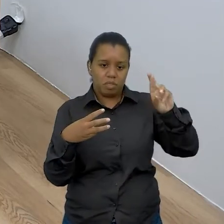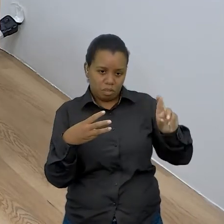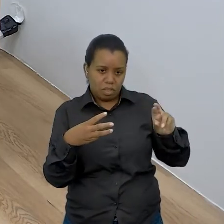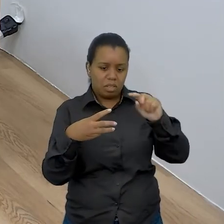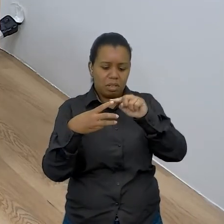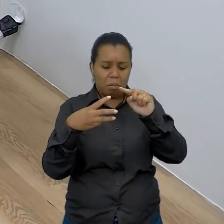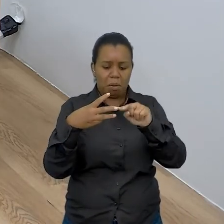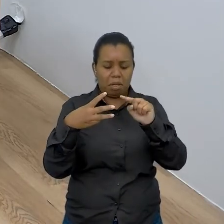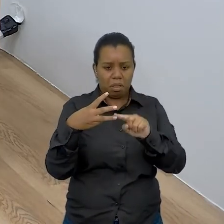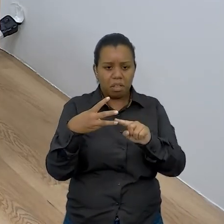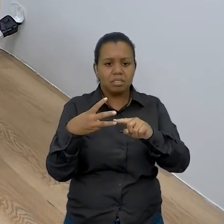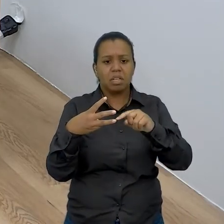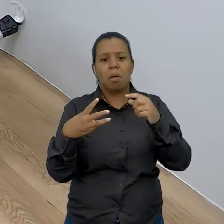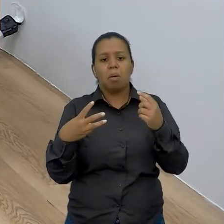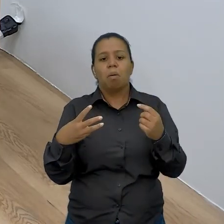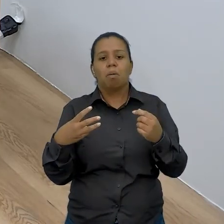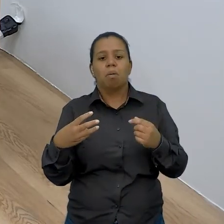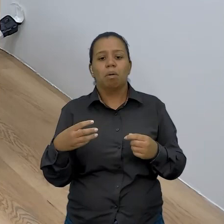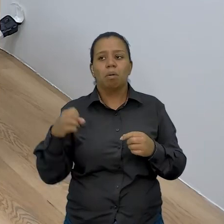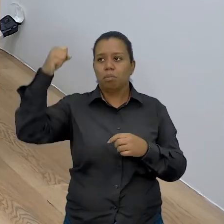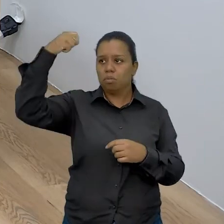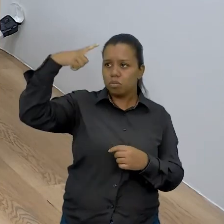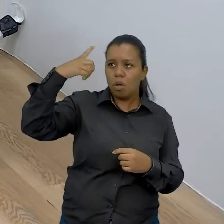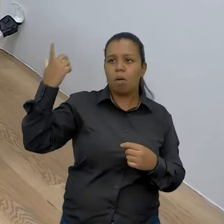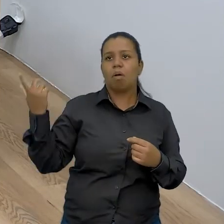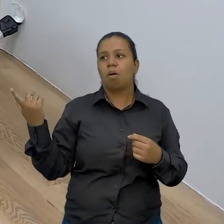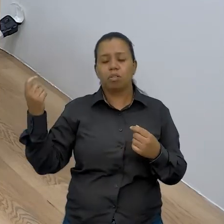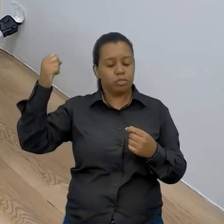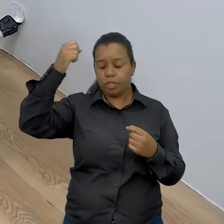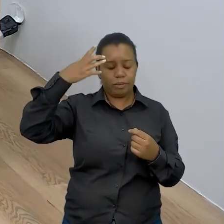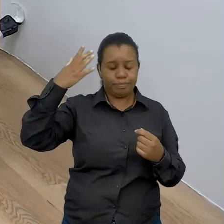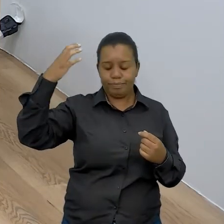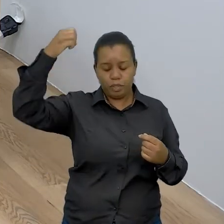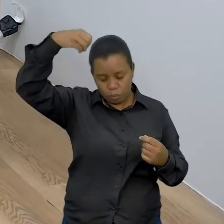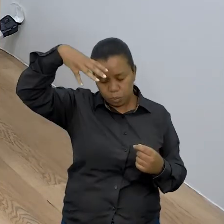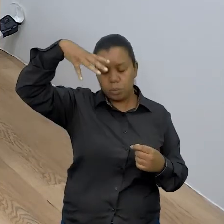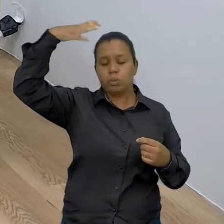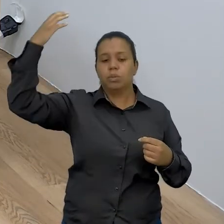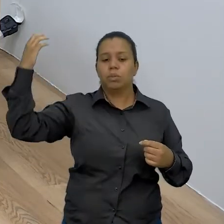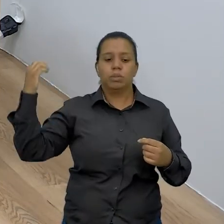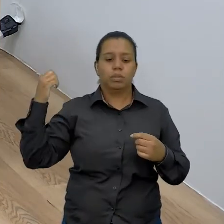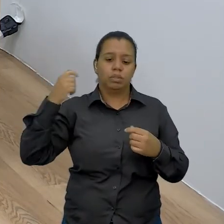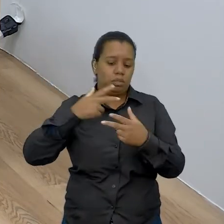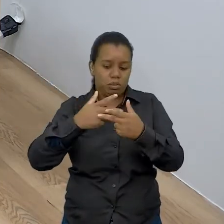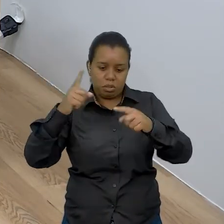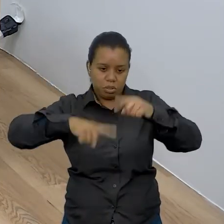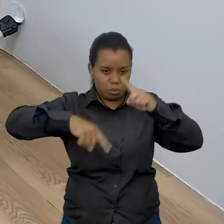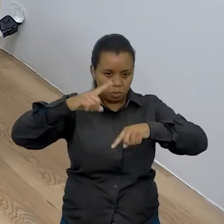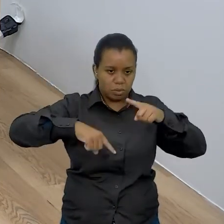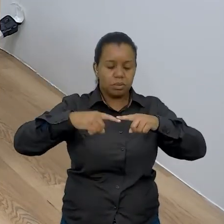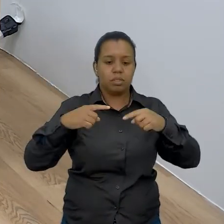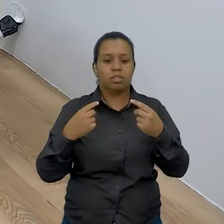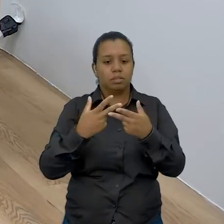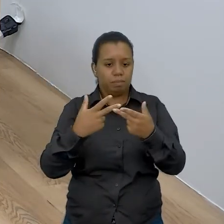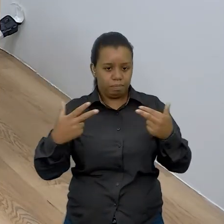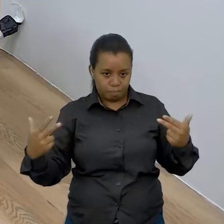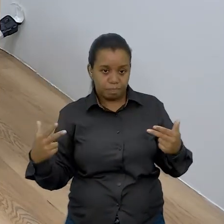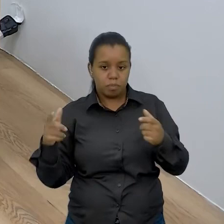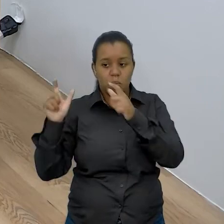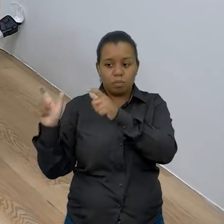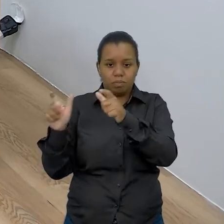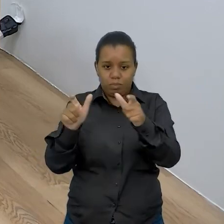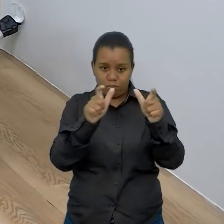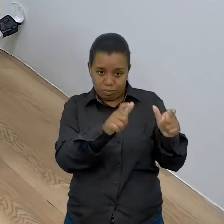lâmpada, circuito de aquecimento, talvez, circuito de alguns tipos de eletrodomésticos, alguns circuitos